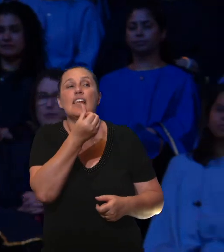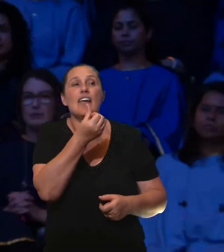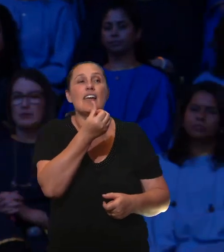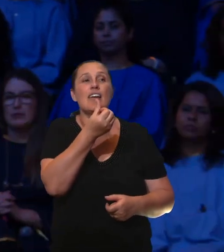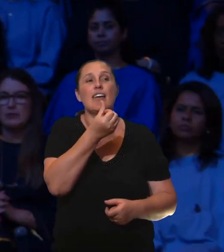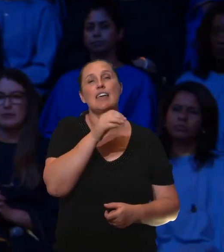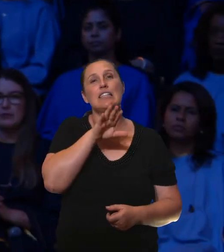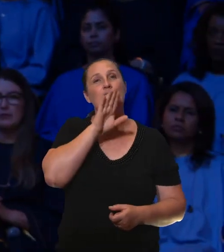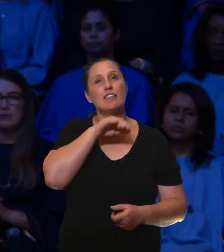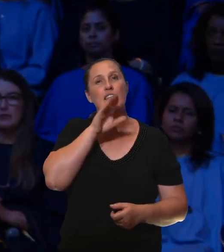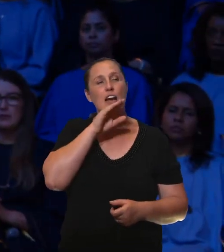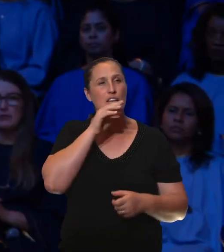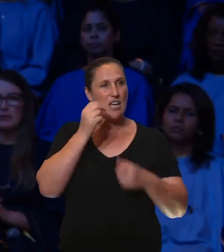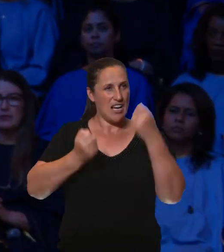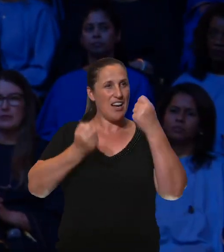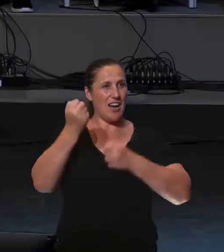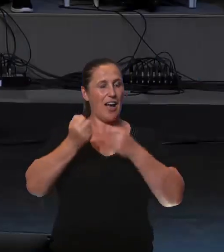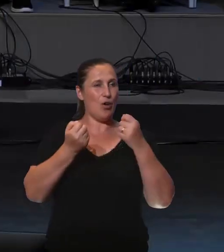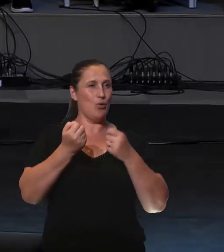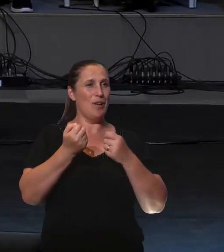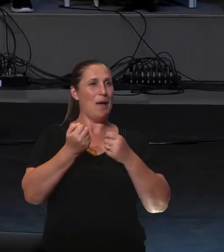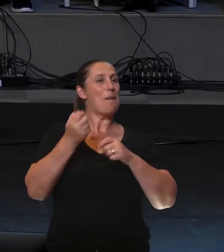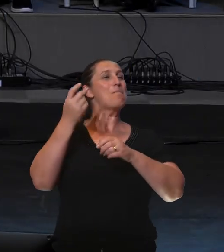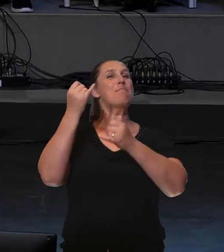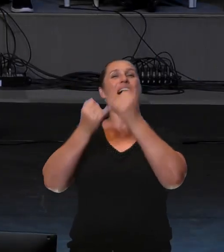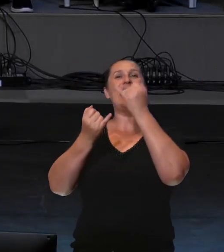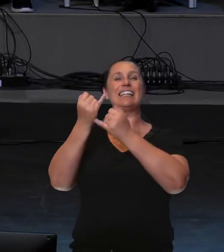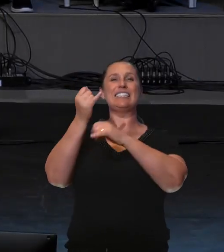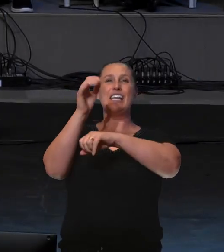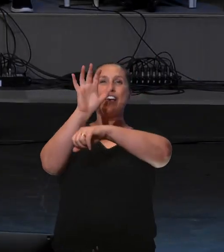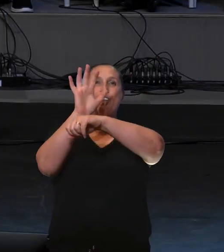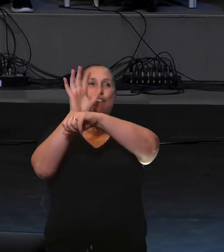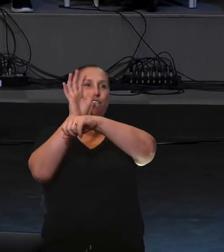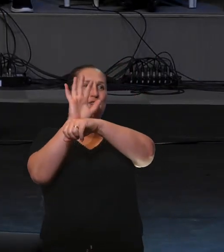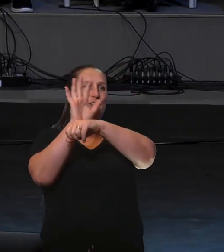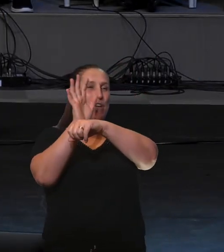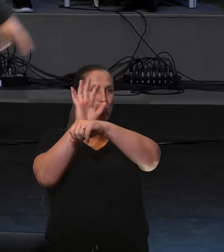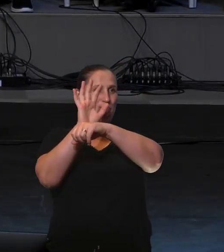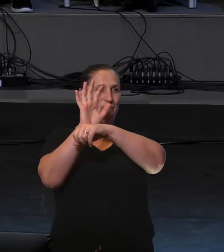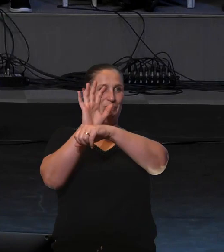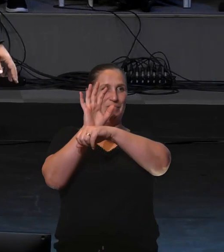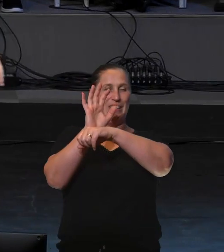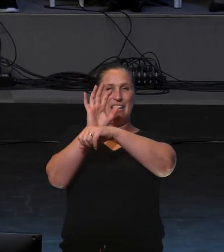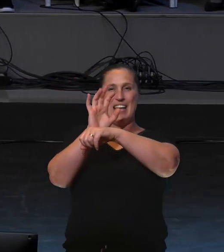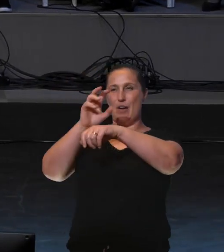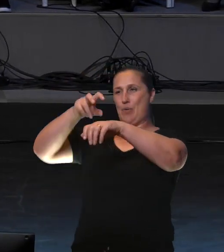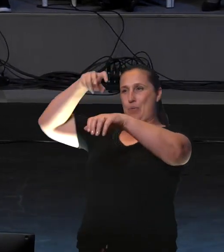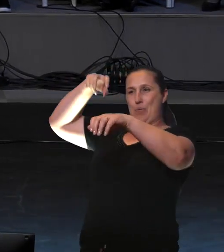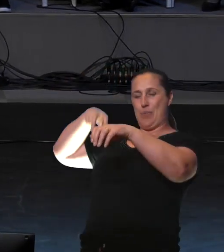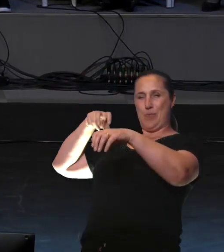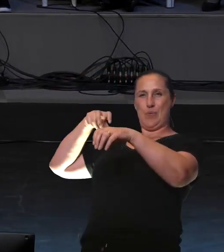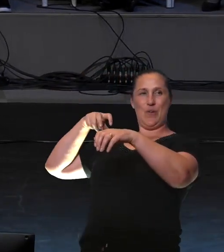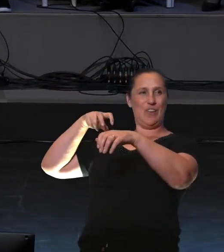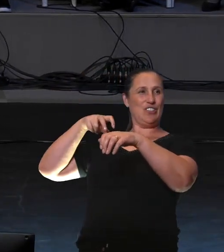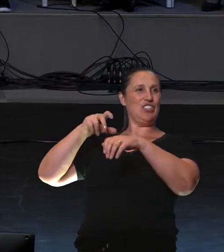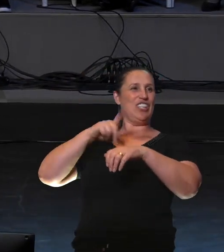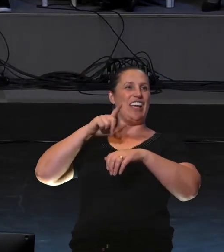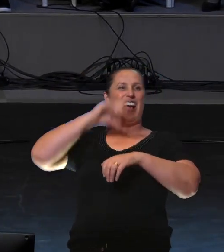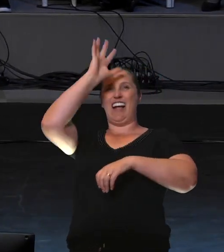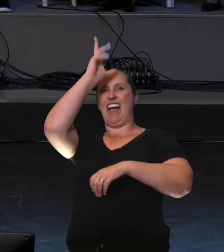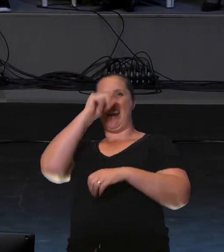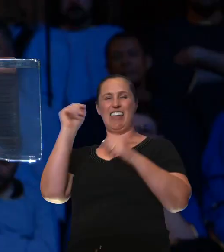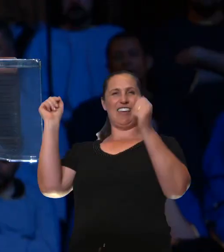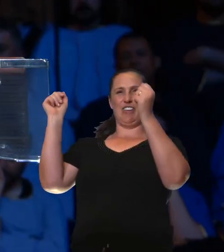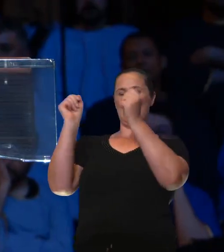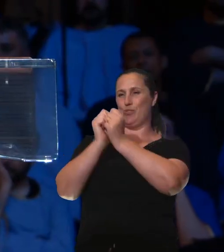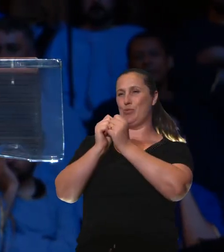naqueles carros que você vê em filmes, cabrito em cima, galinha, gente pendurado. E o missionário que foi me levando